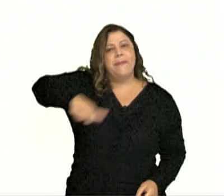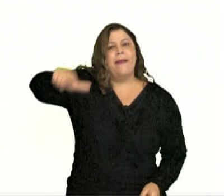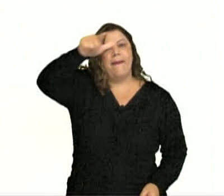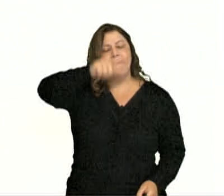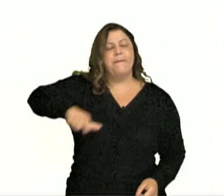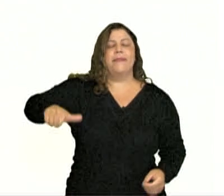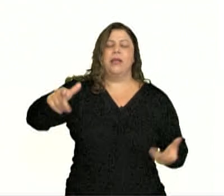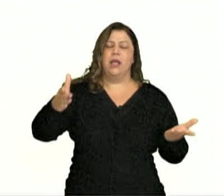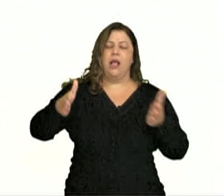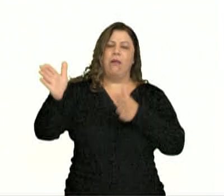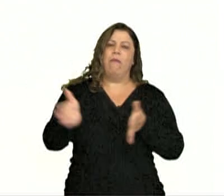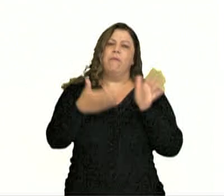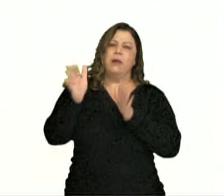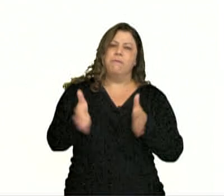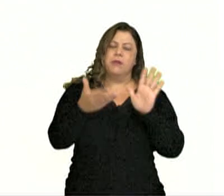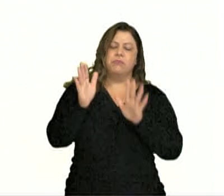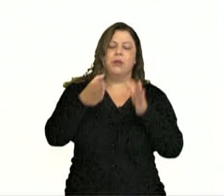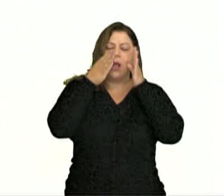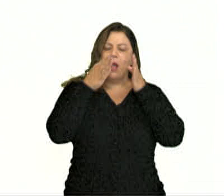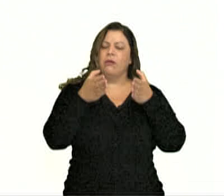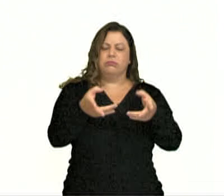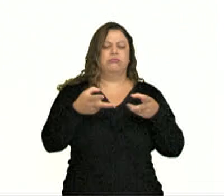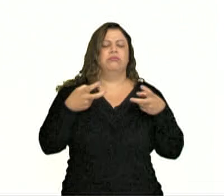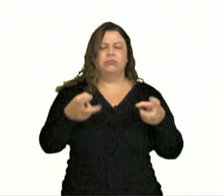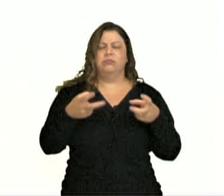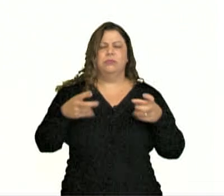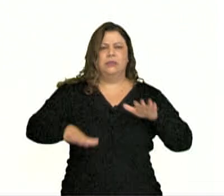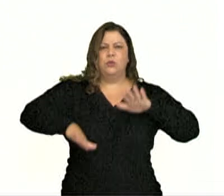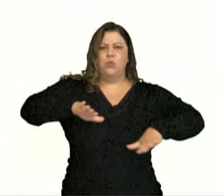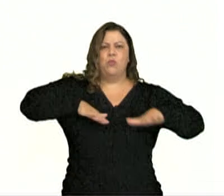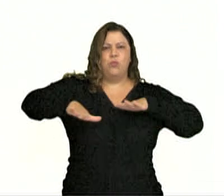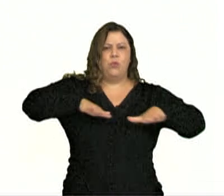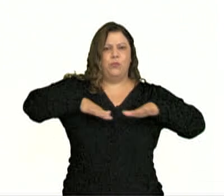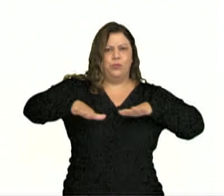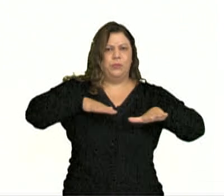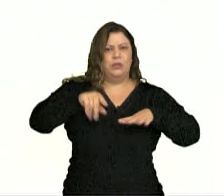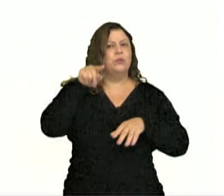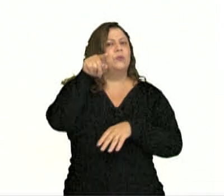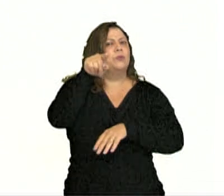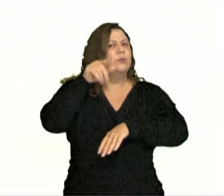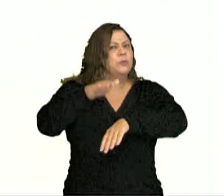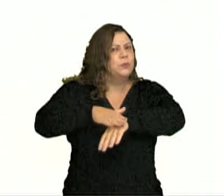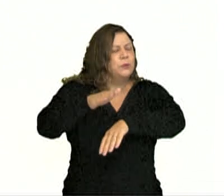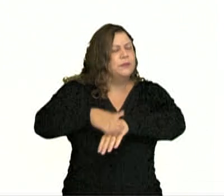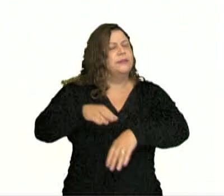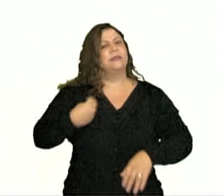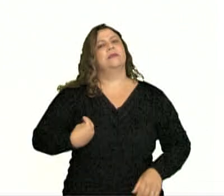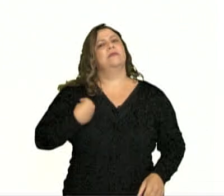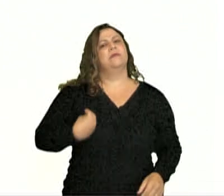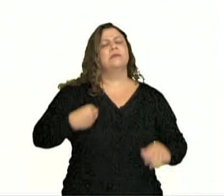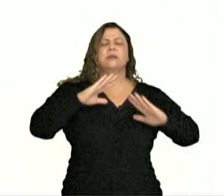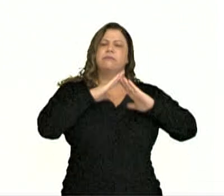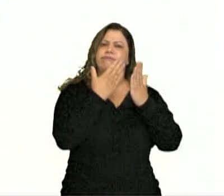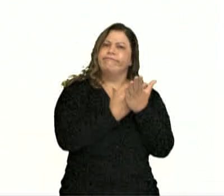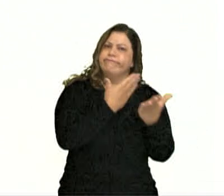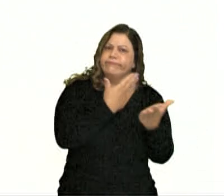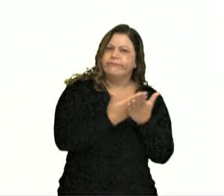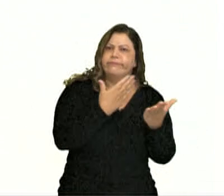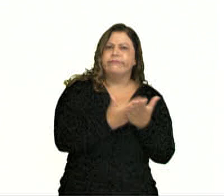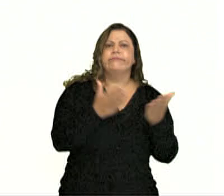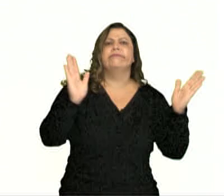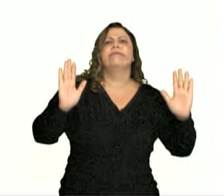mecânico, sem foco na percepção do movimento. Você, em sua vida escolar, teve oportunidade